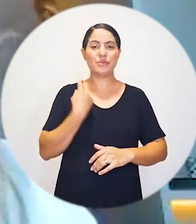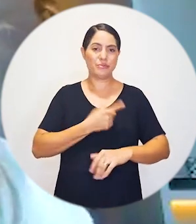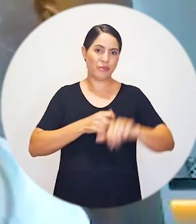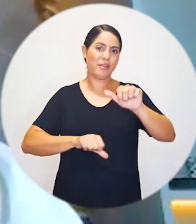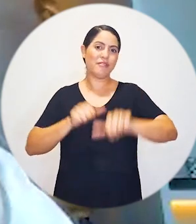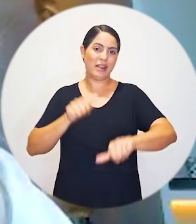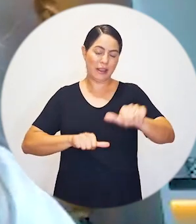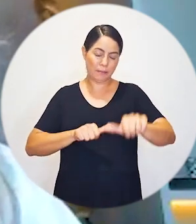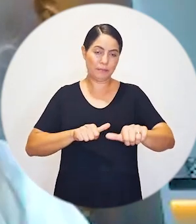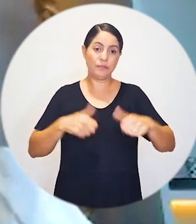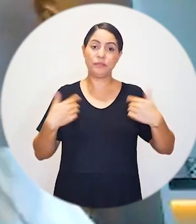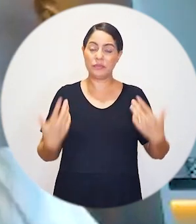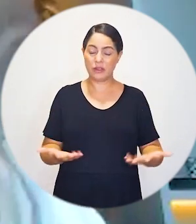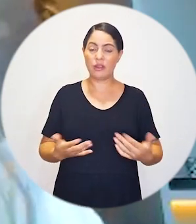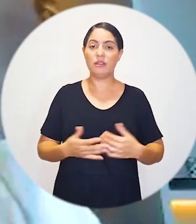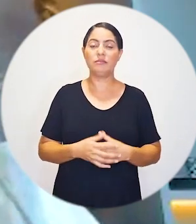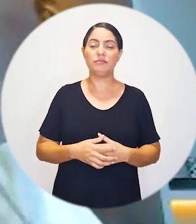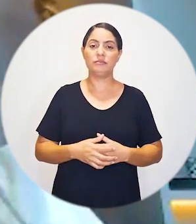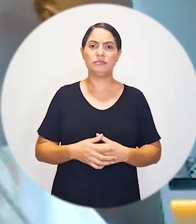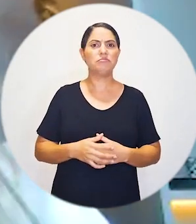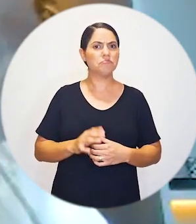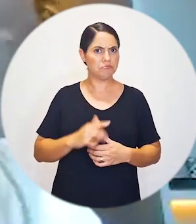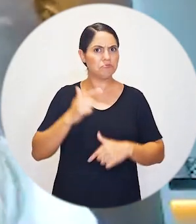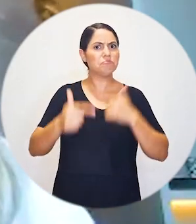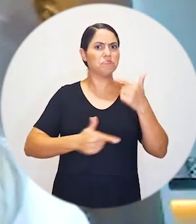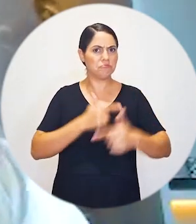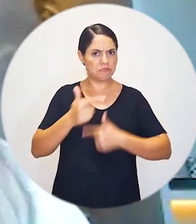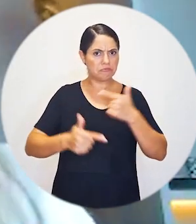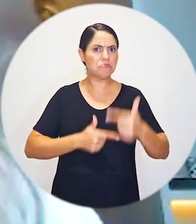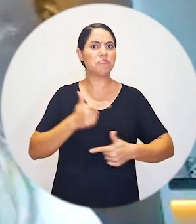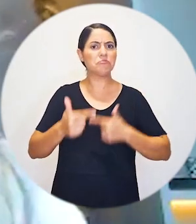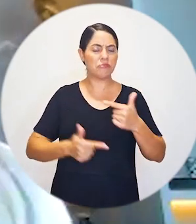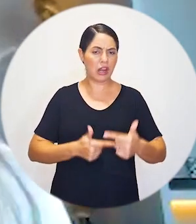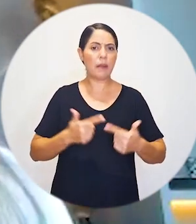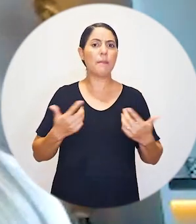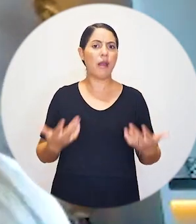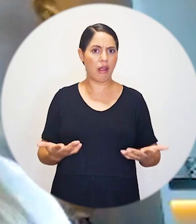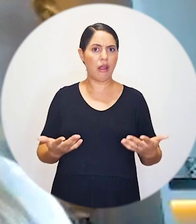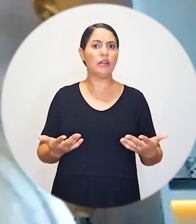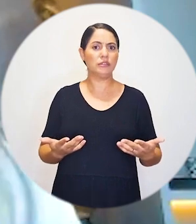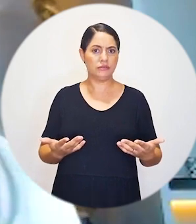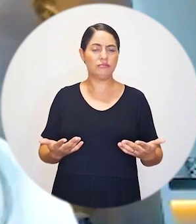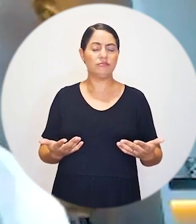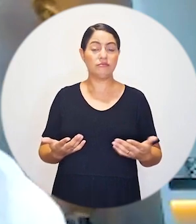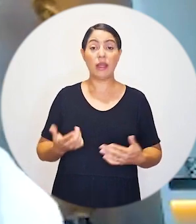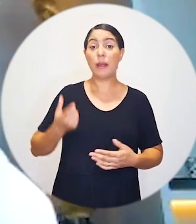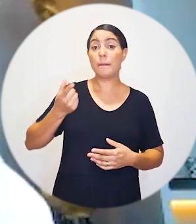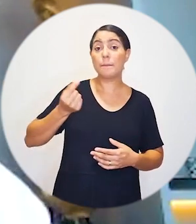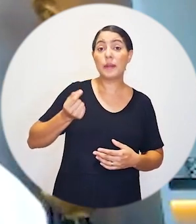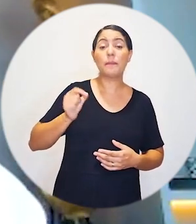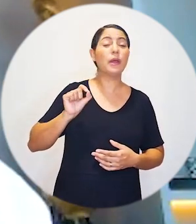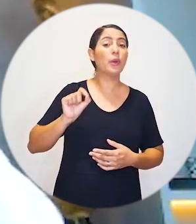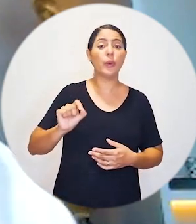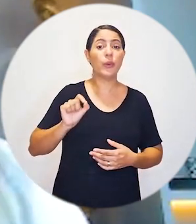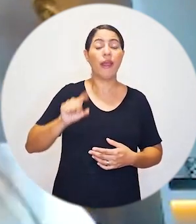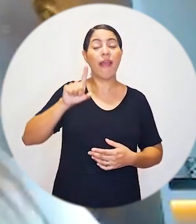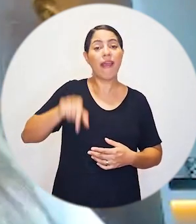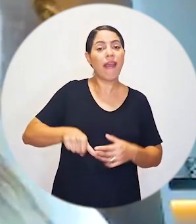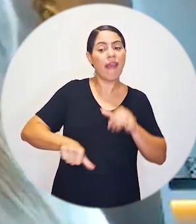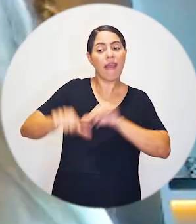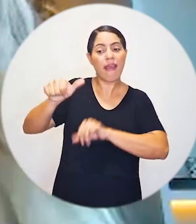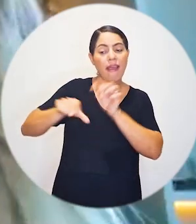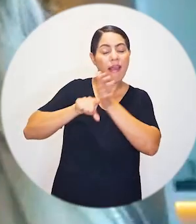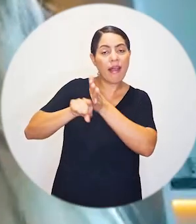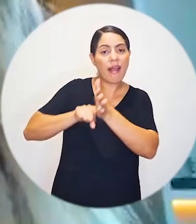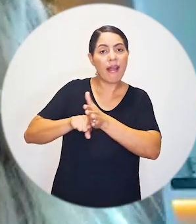inteiro. Então, eu primei para fazer esse trabalho. Primeiro, em razão da análise efetiva dos números